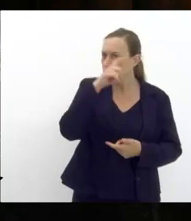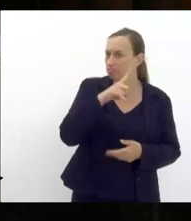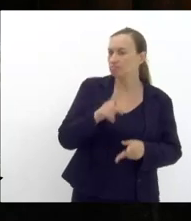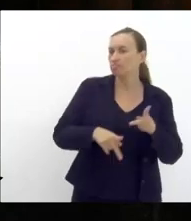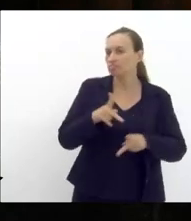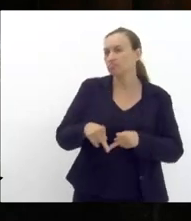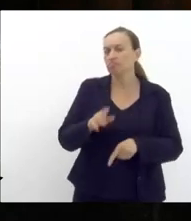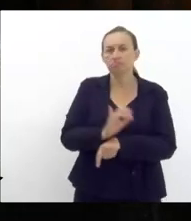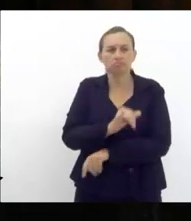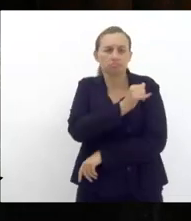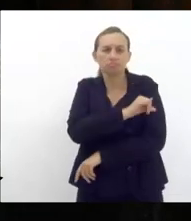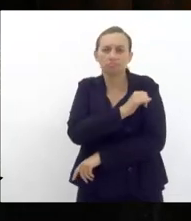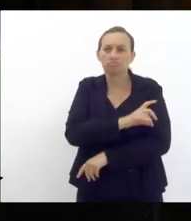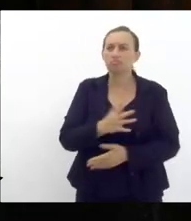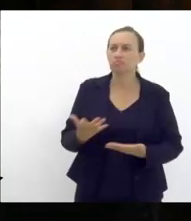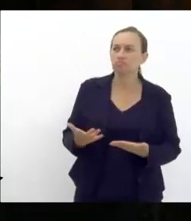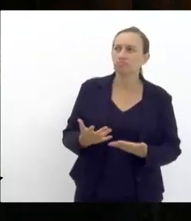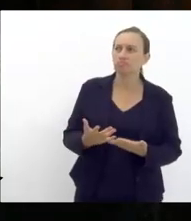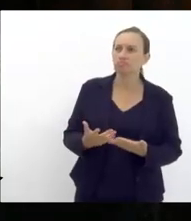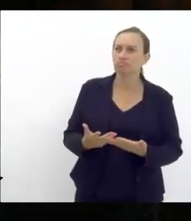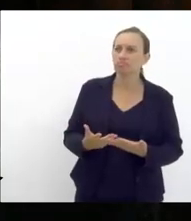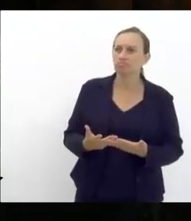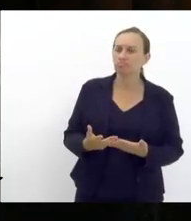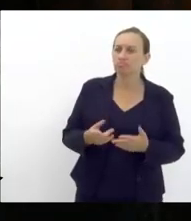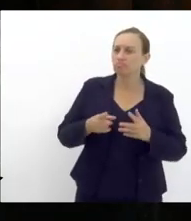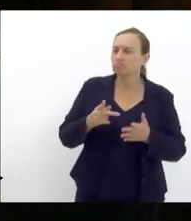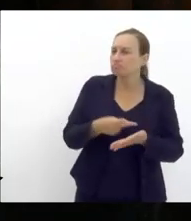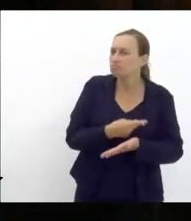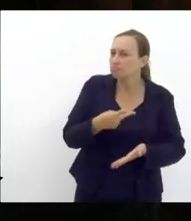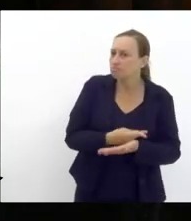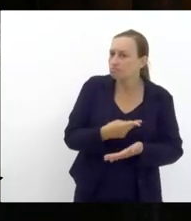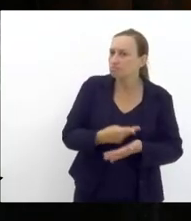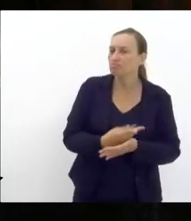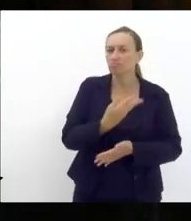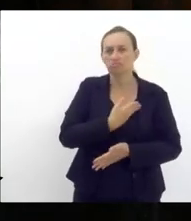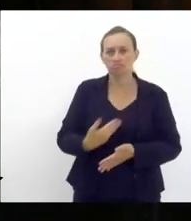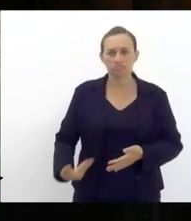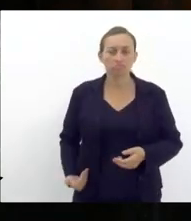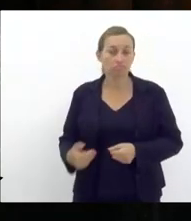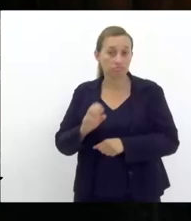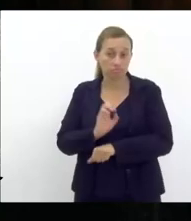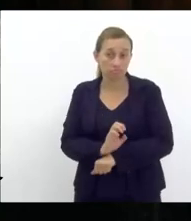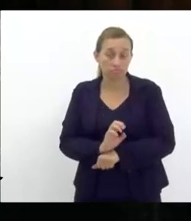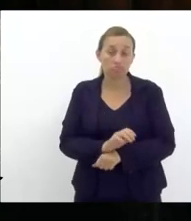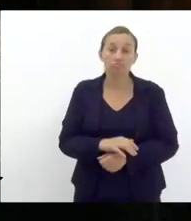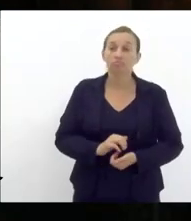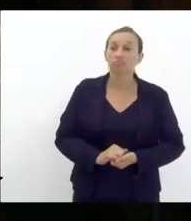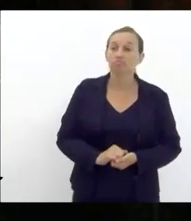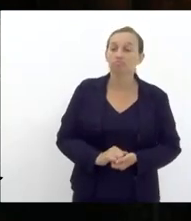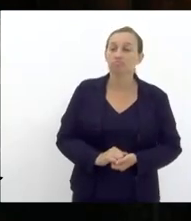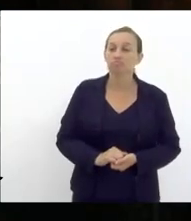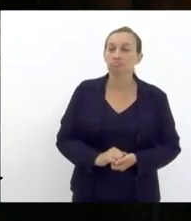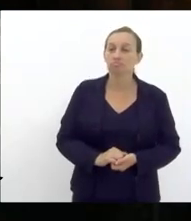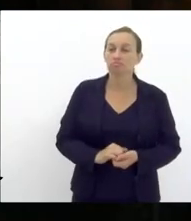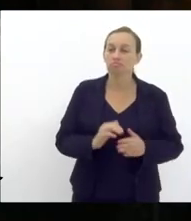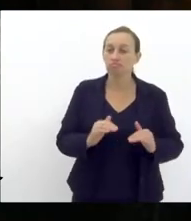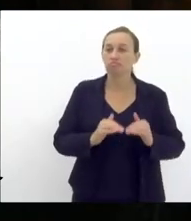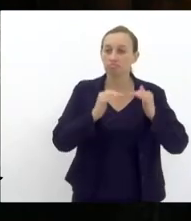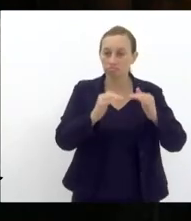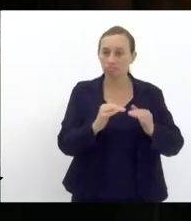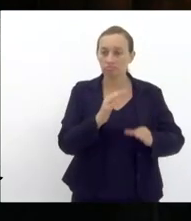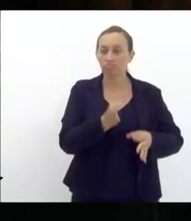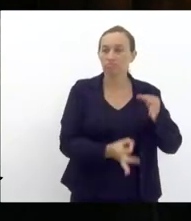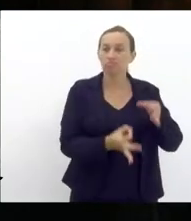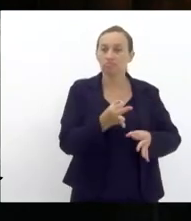diante das situações de irregularidades no governo do estado e aí o Supremo Tribunal